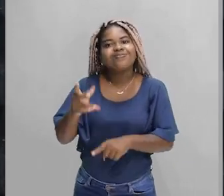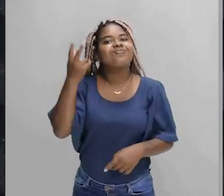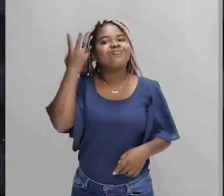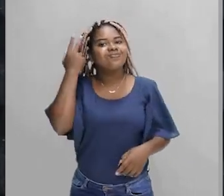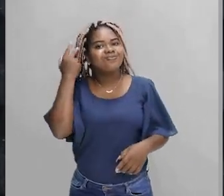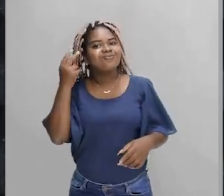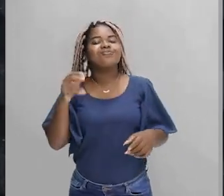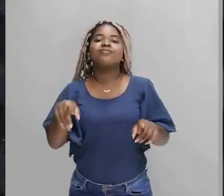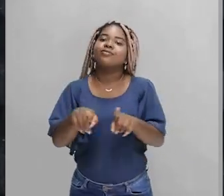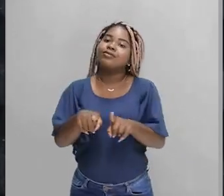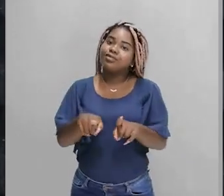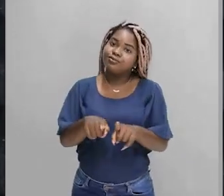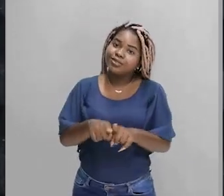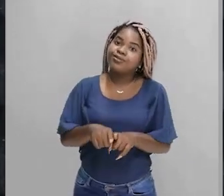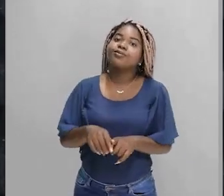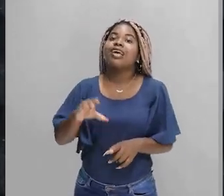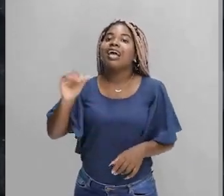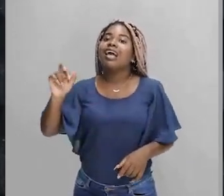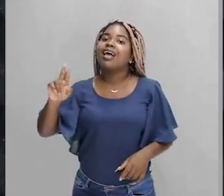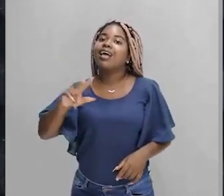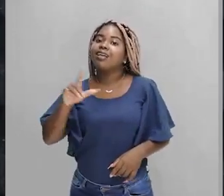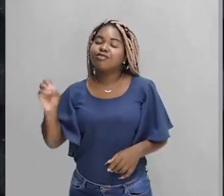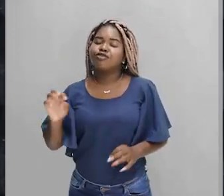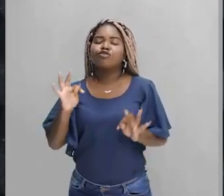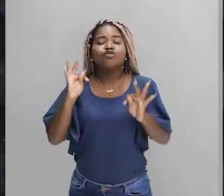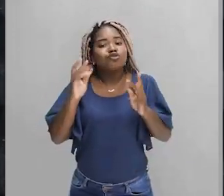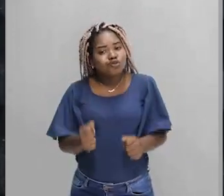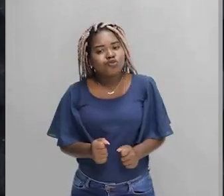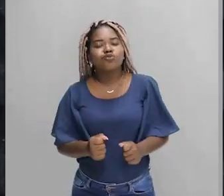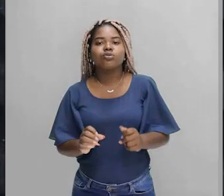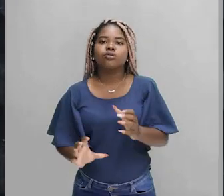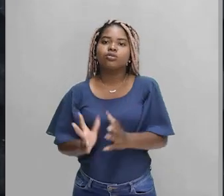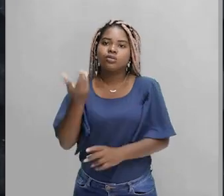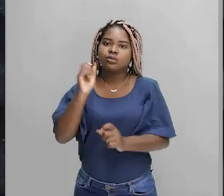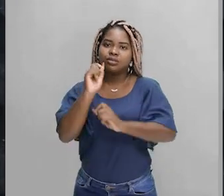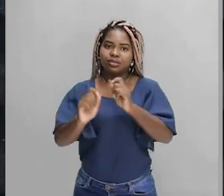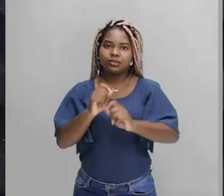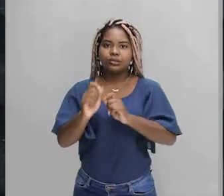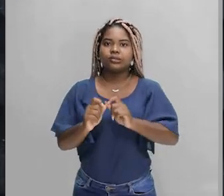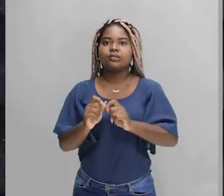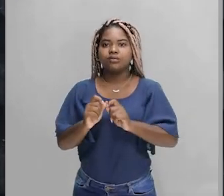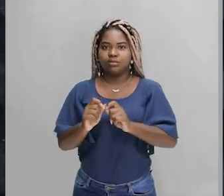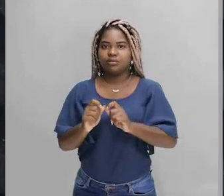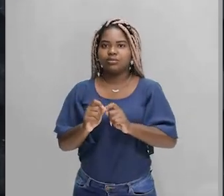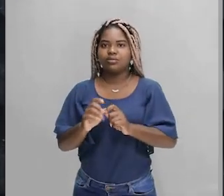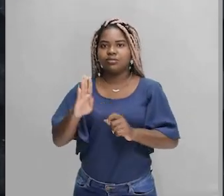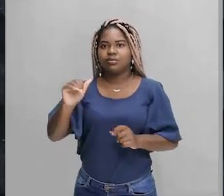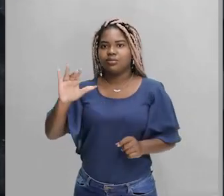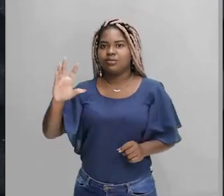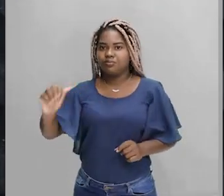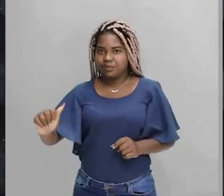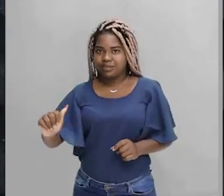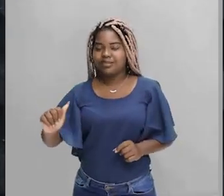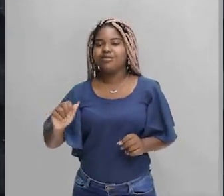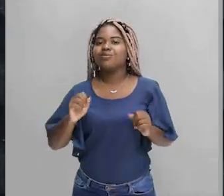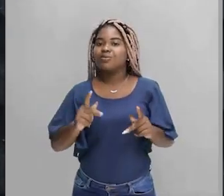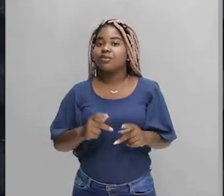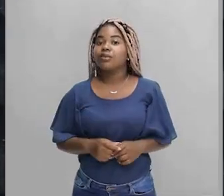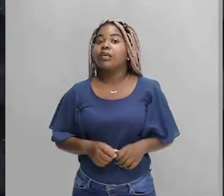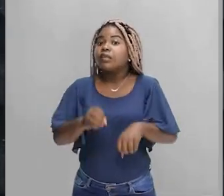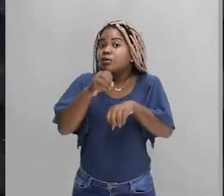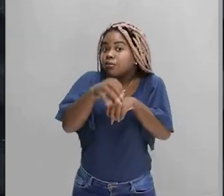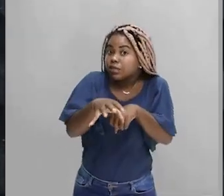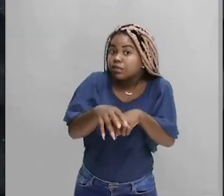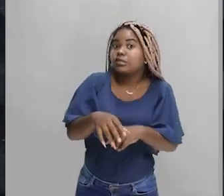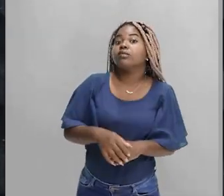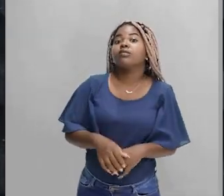carvão mineral, todos eles são consequência direta da formação de bacias sedimentares. Então, pega essa dica na